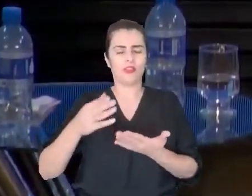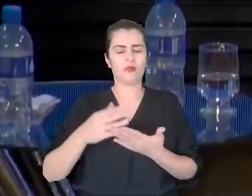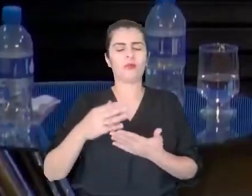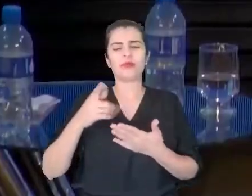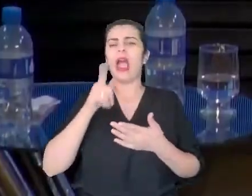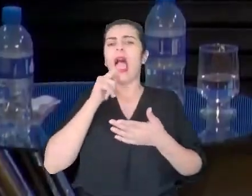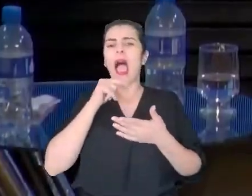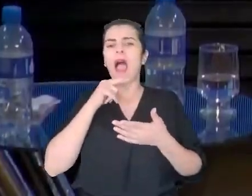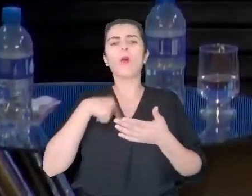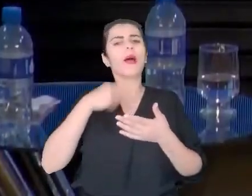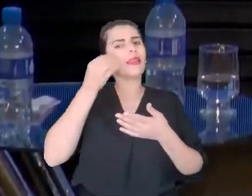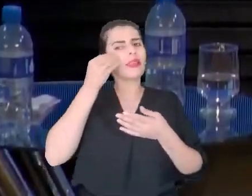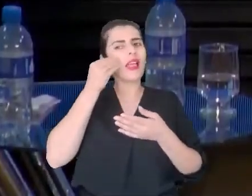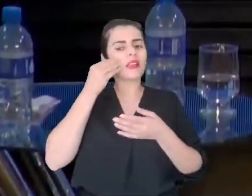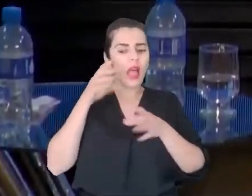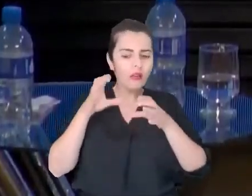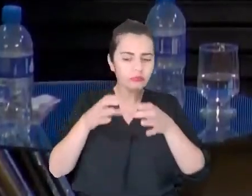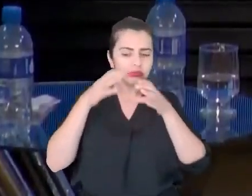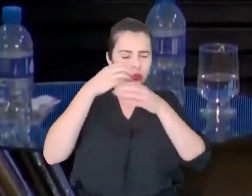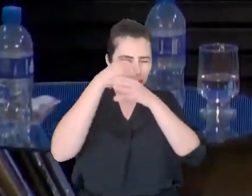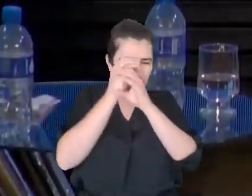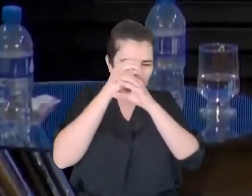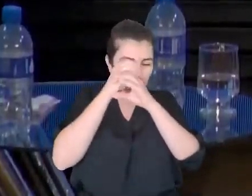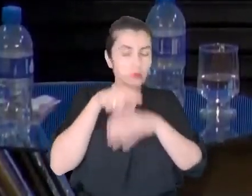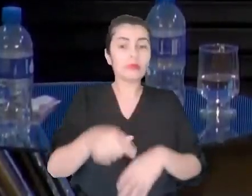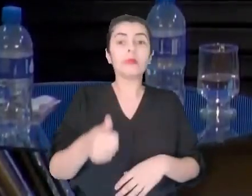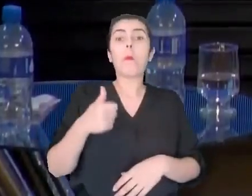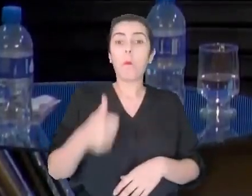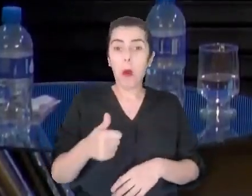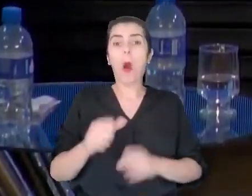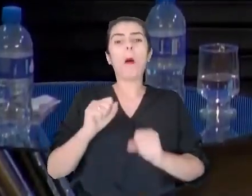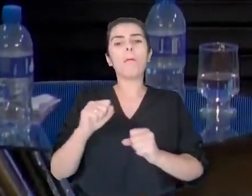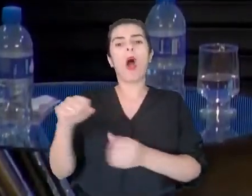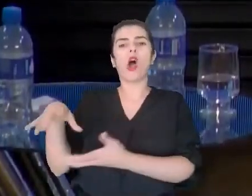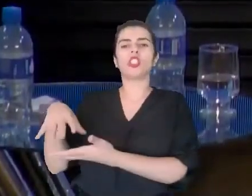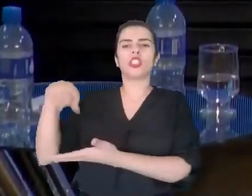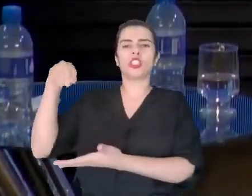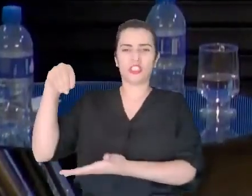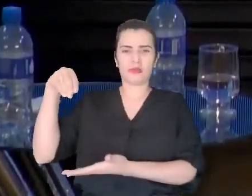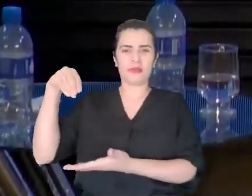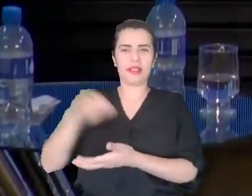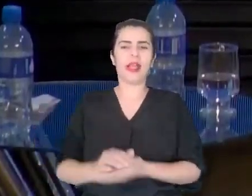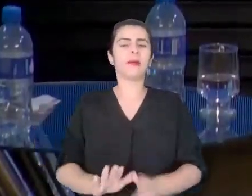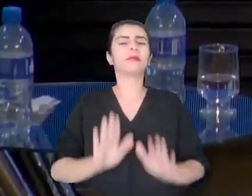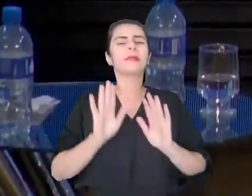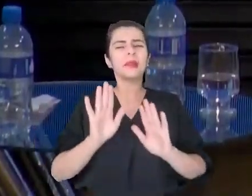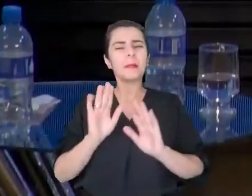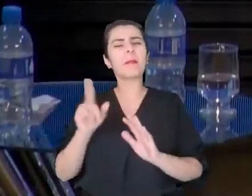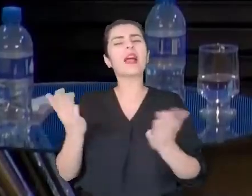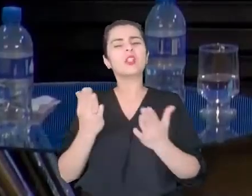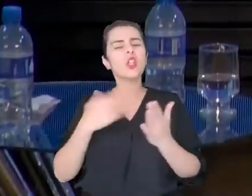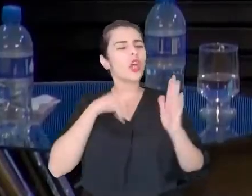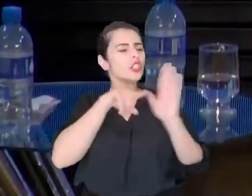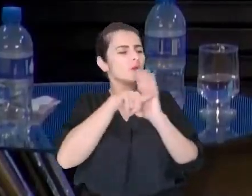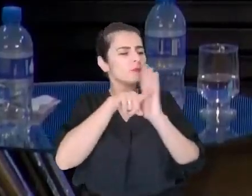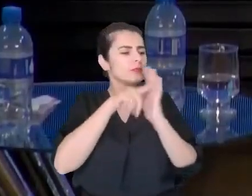está já adequado para levar para a pilha. Mas hoje, com o banco de dados que a gente já sabe mais ou menos